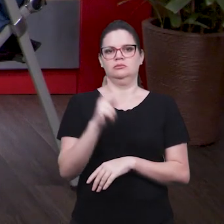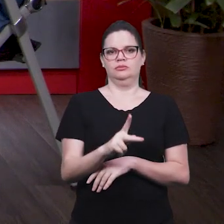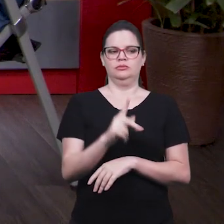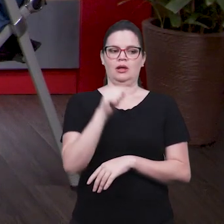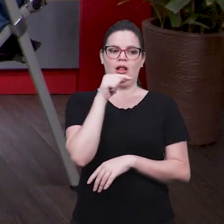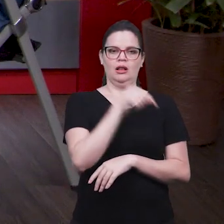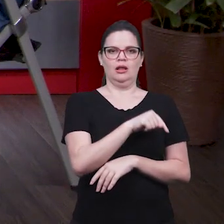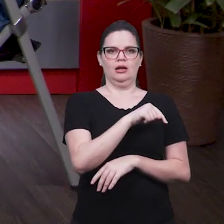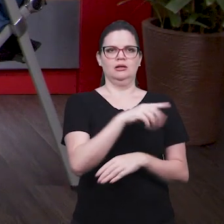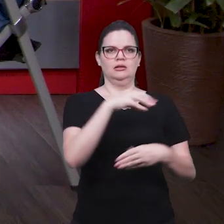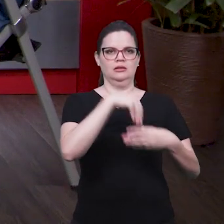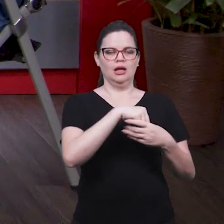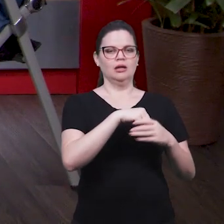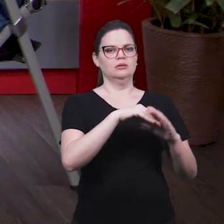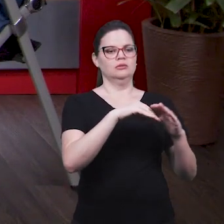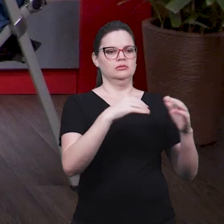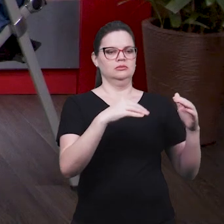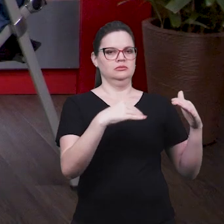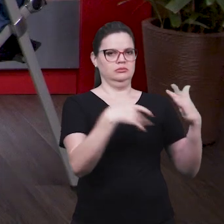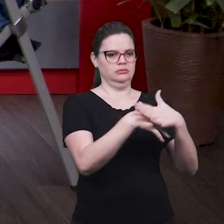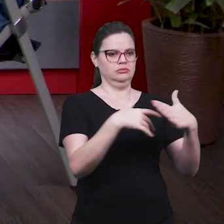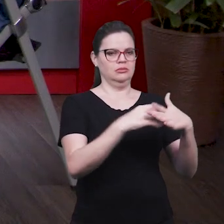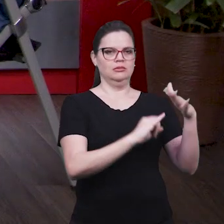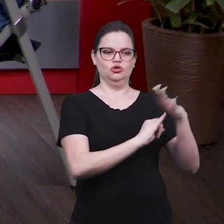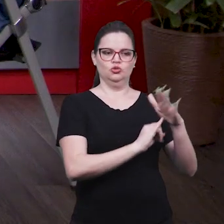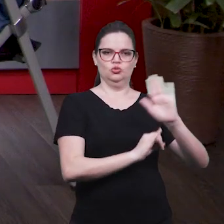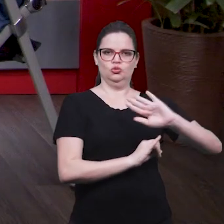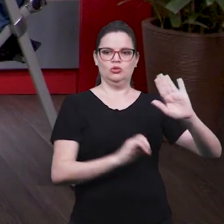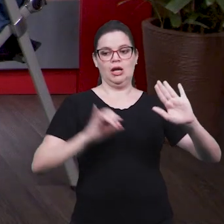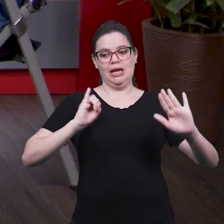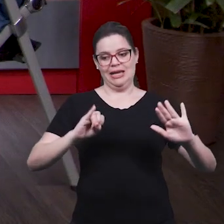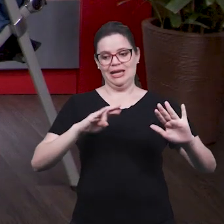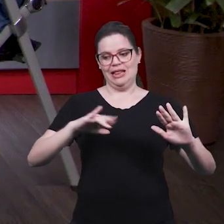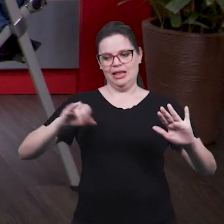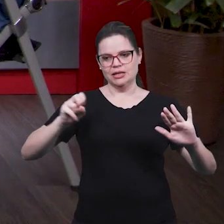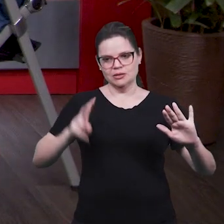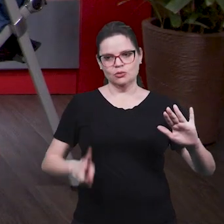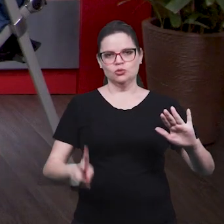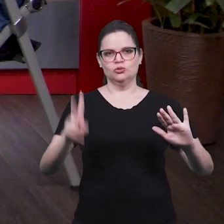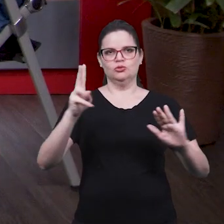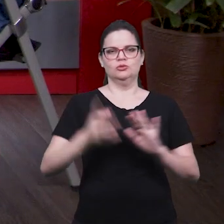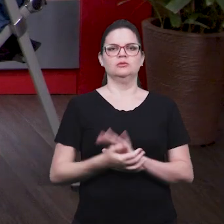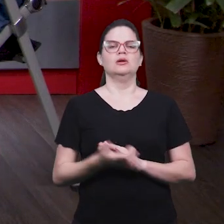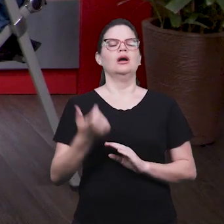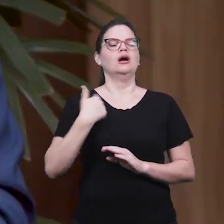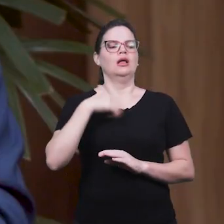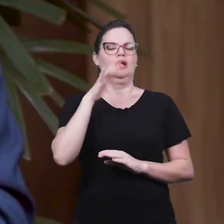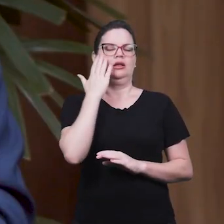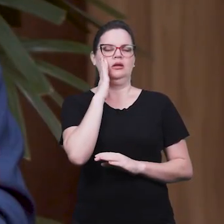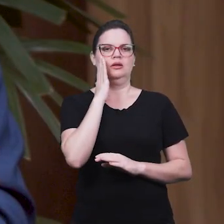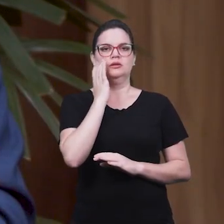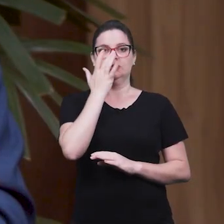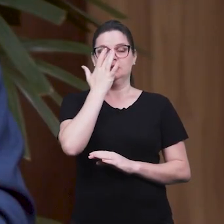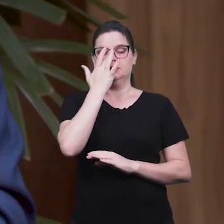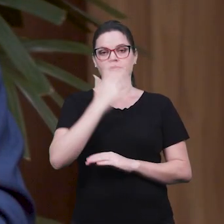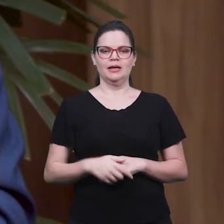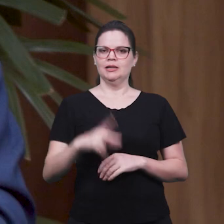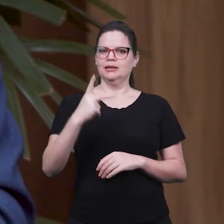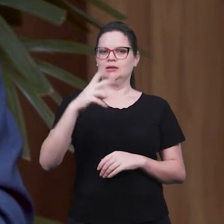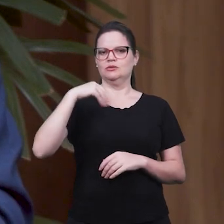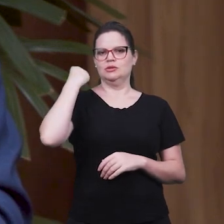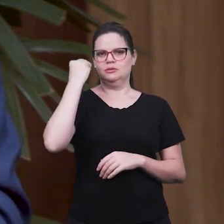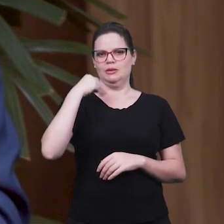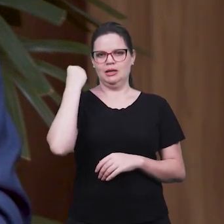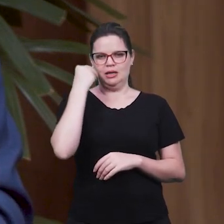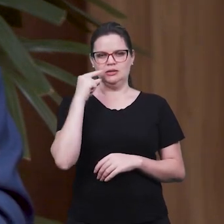colocada ainda no município. Mas para efeito de INSS ainda está em vigor. Correto. Doutora Juliana,